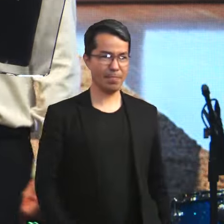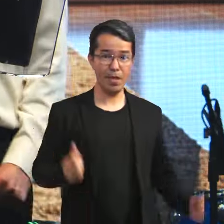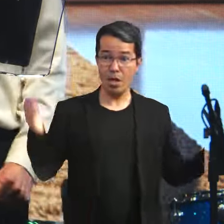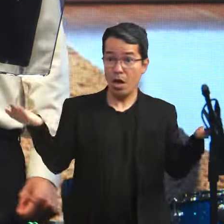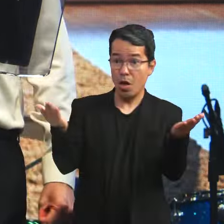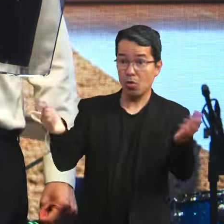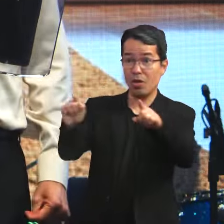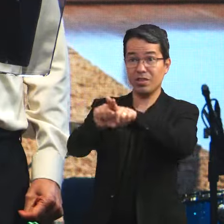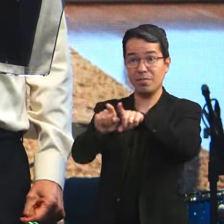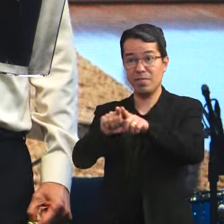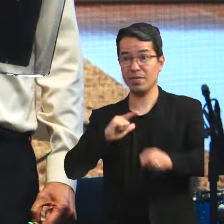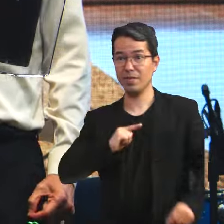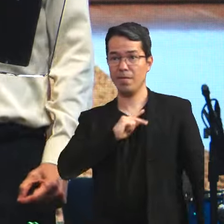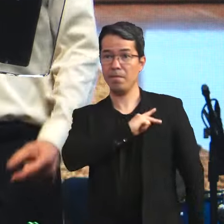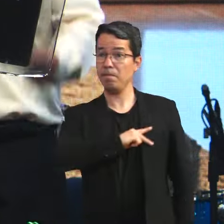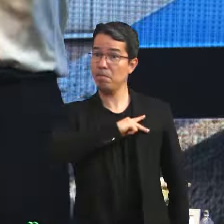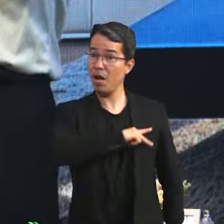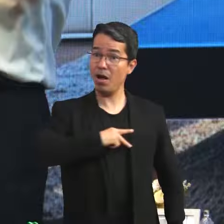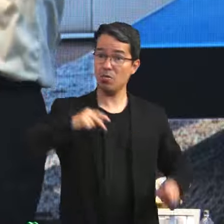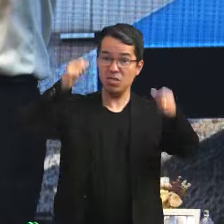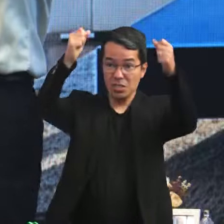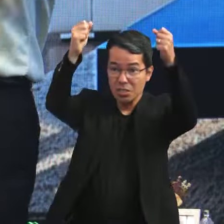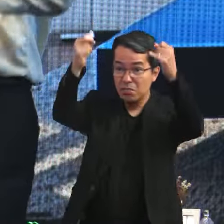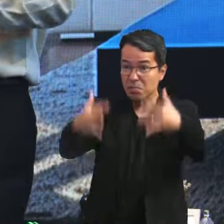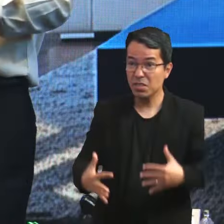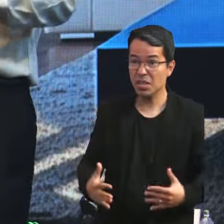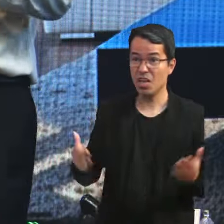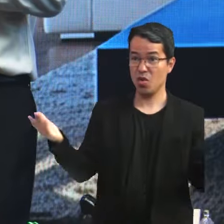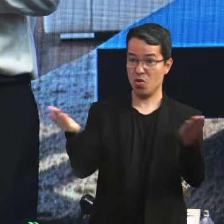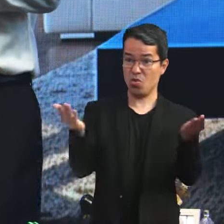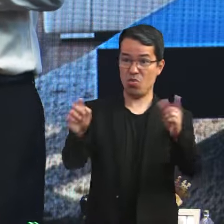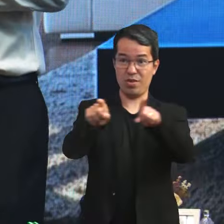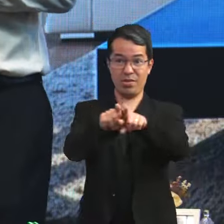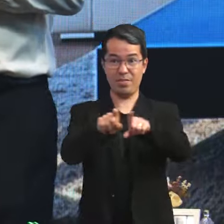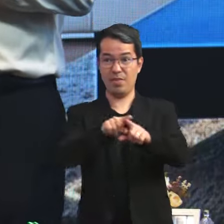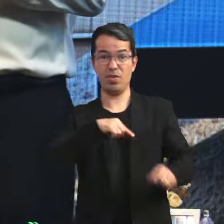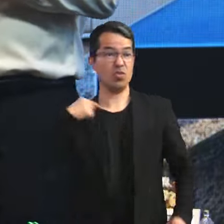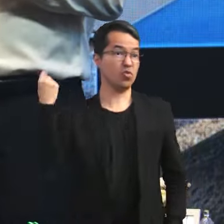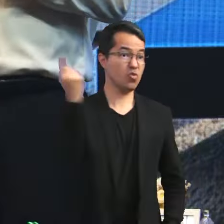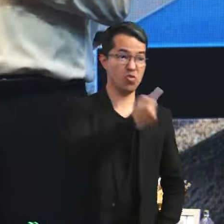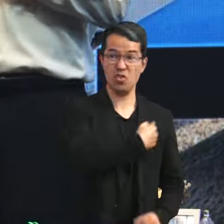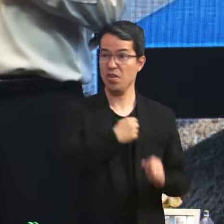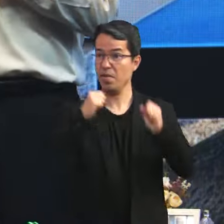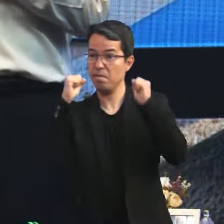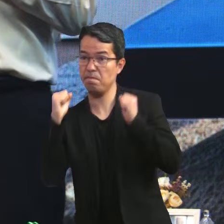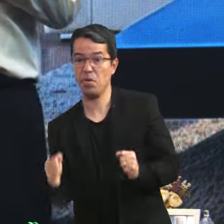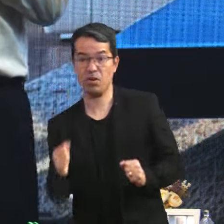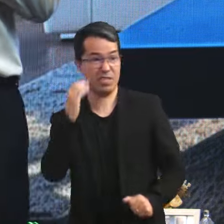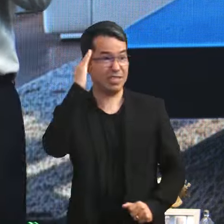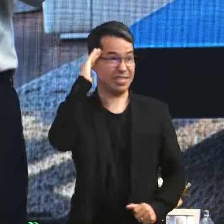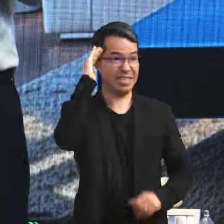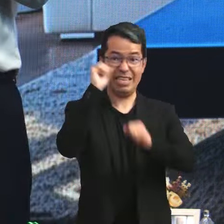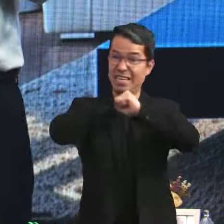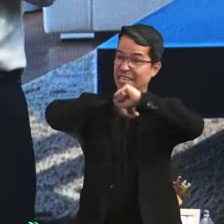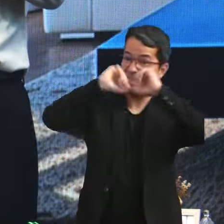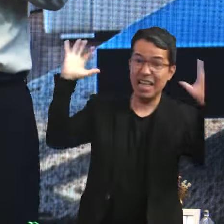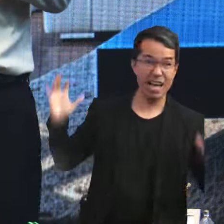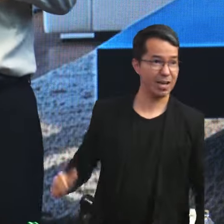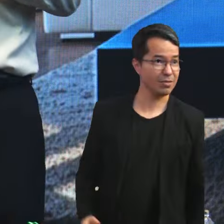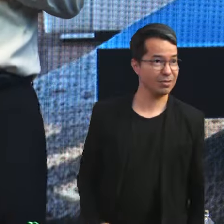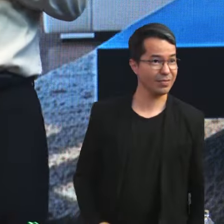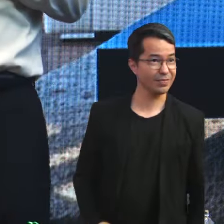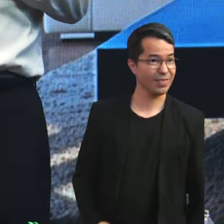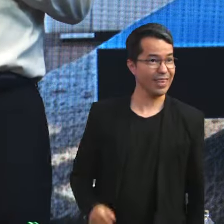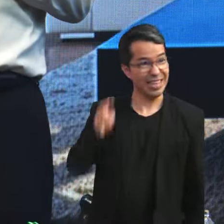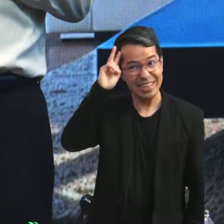pao E é isso que Paulo tinha a ISO se quando e isso que ele seere quando ele diz que ele esta ligado em su